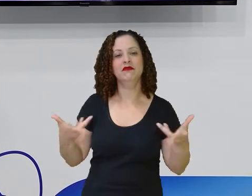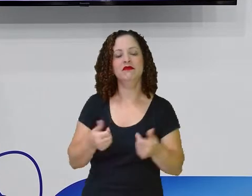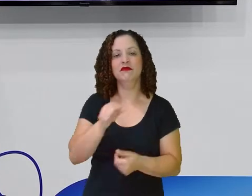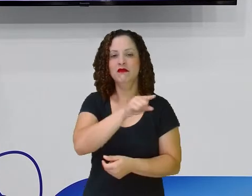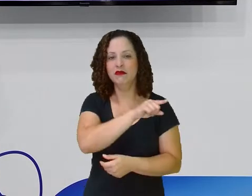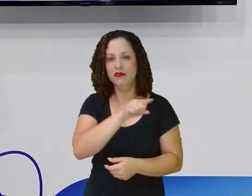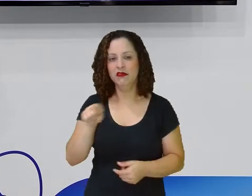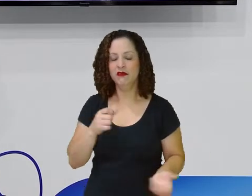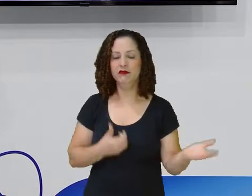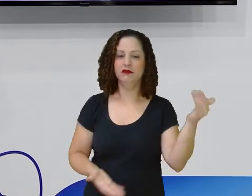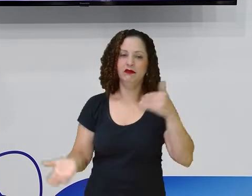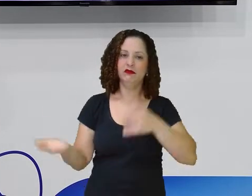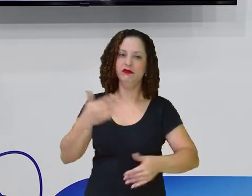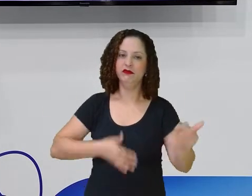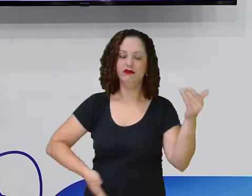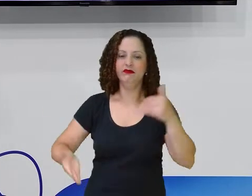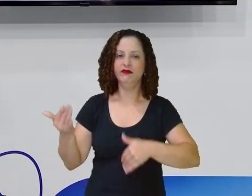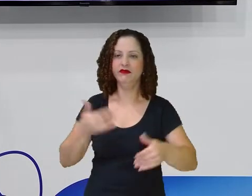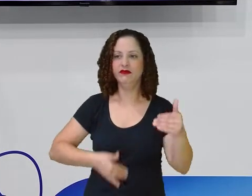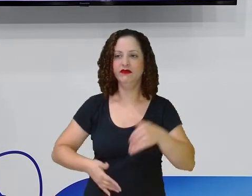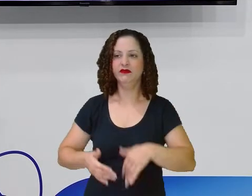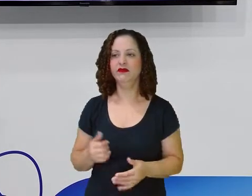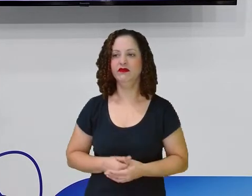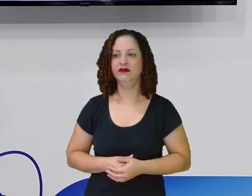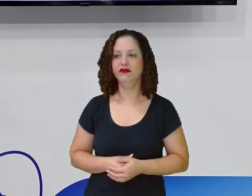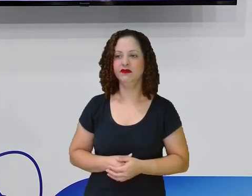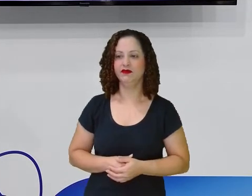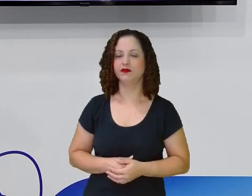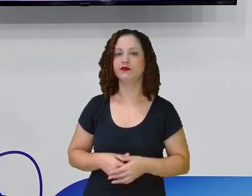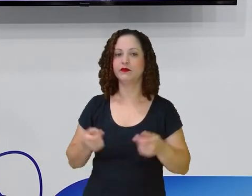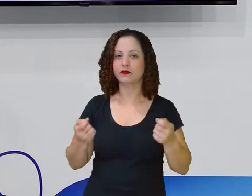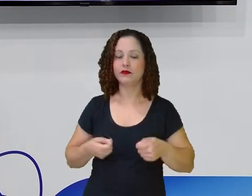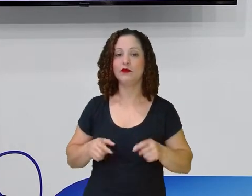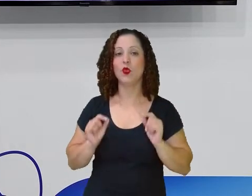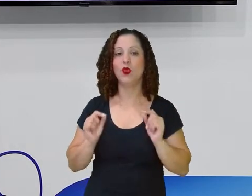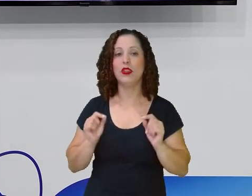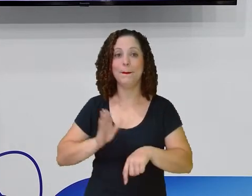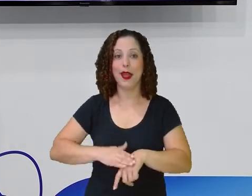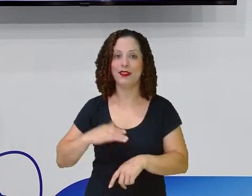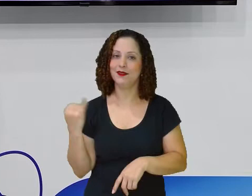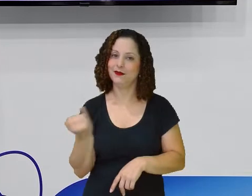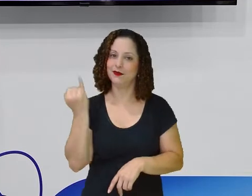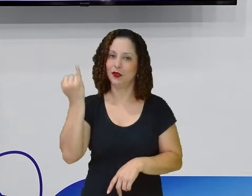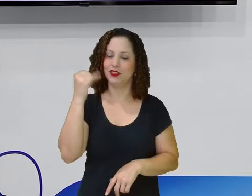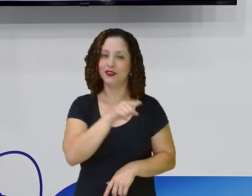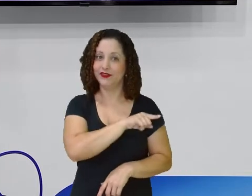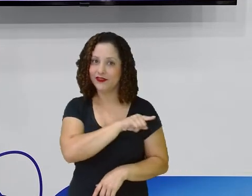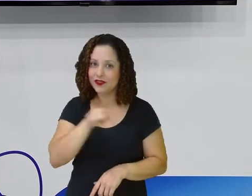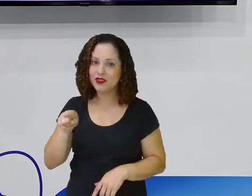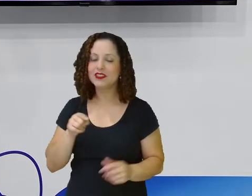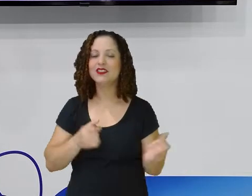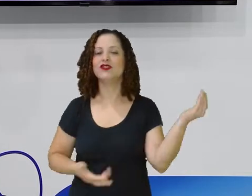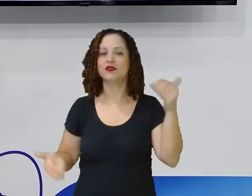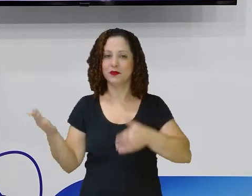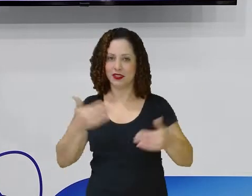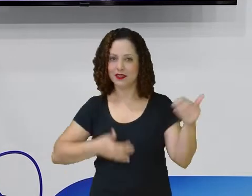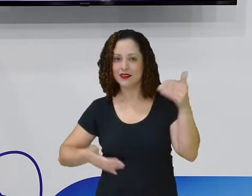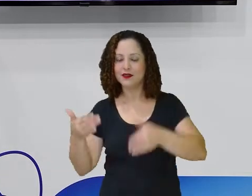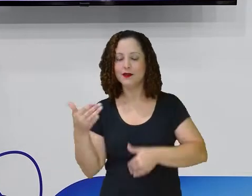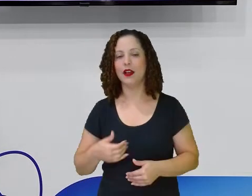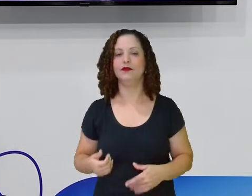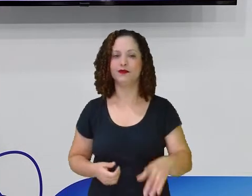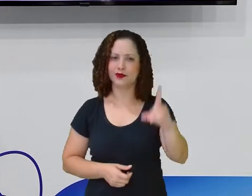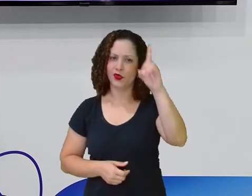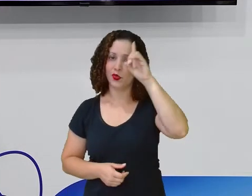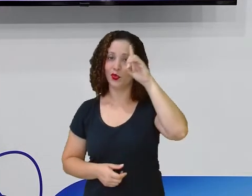estão participando. Nunca esqueçam disso. O diferencial da aula é a participação de vocês. Por isso que eu preciso de todos